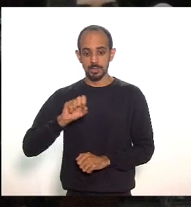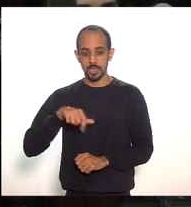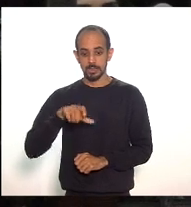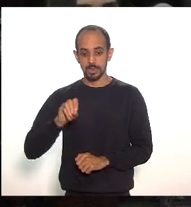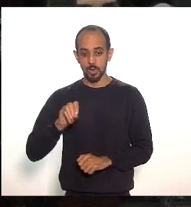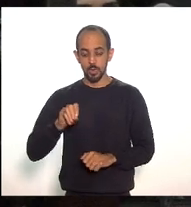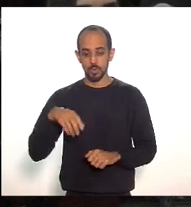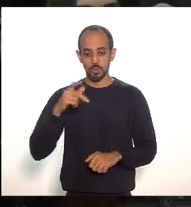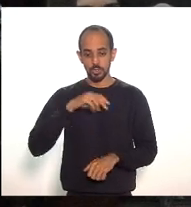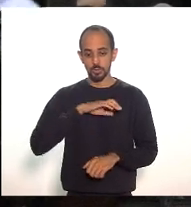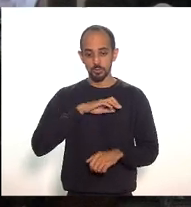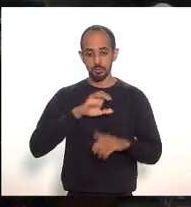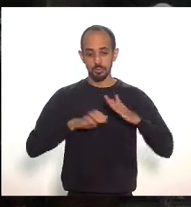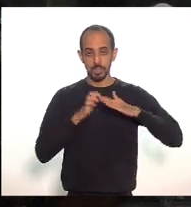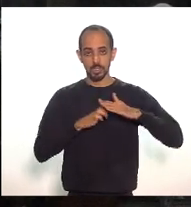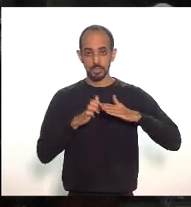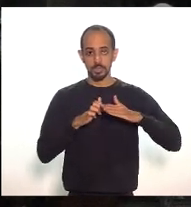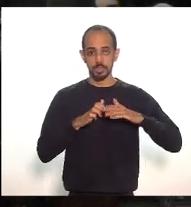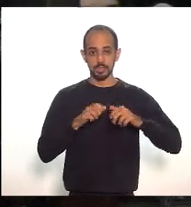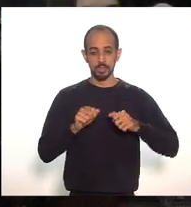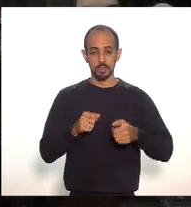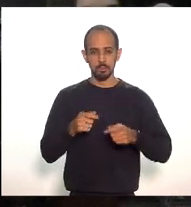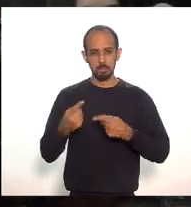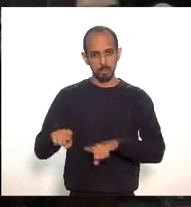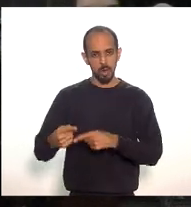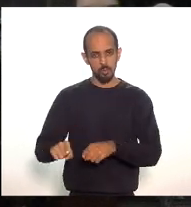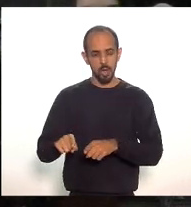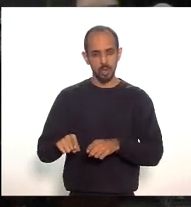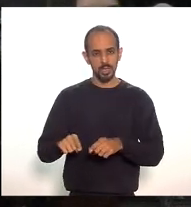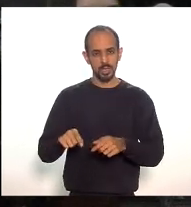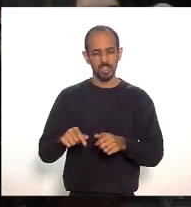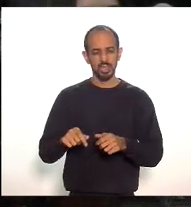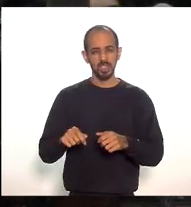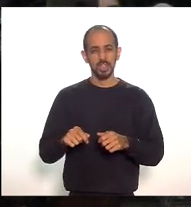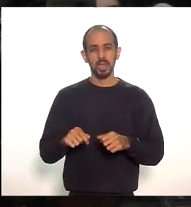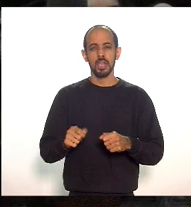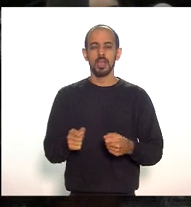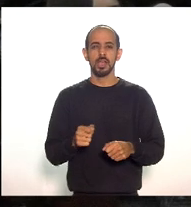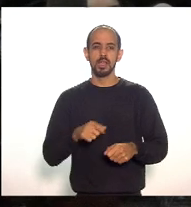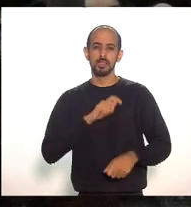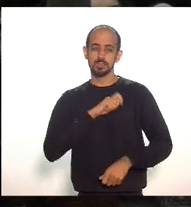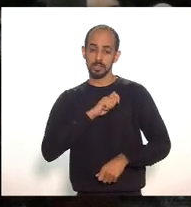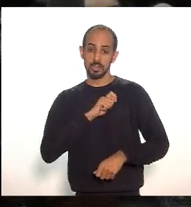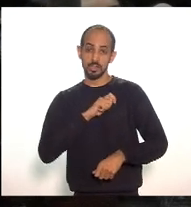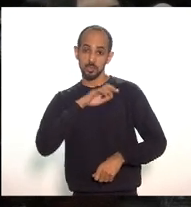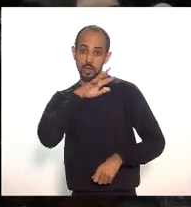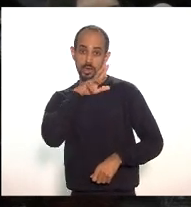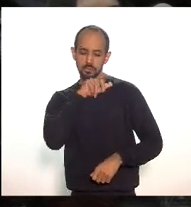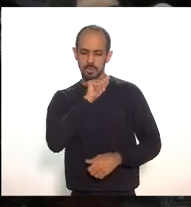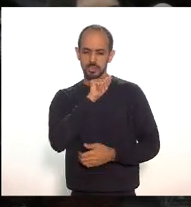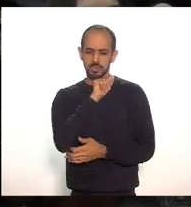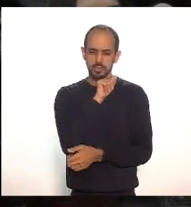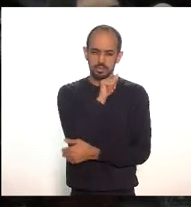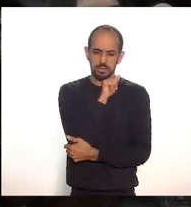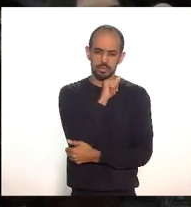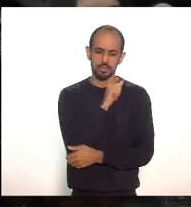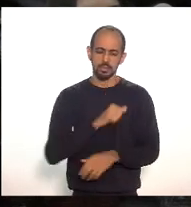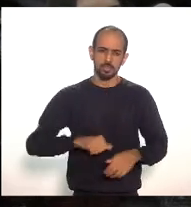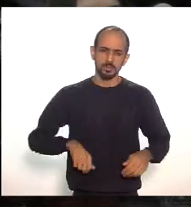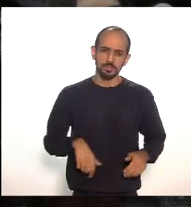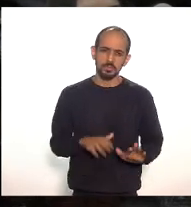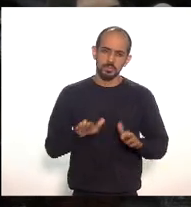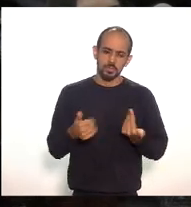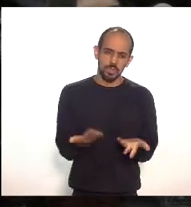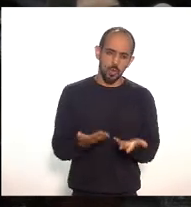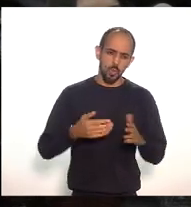maus-tratos a animais e dá outras providências parecer da comissão de condição de tela condicionalidade com emendas concluído O substitutivo